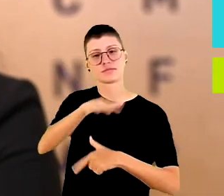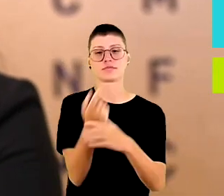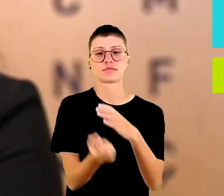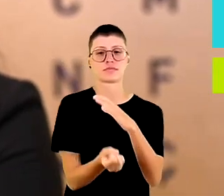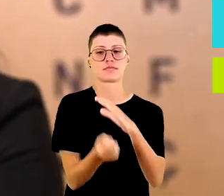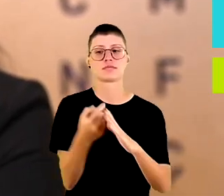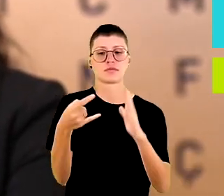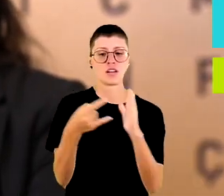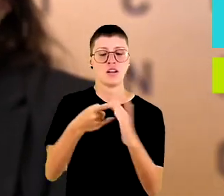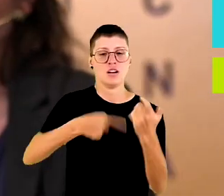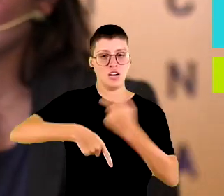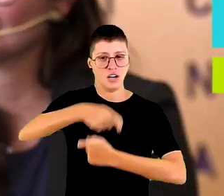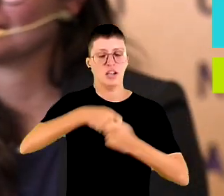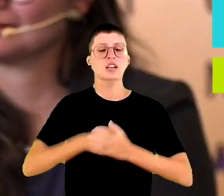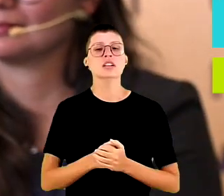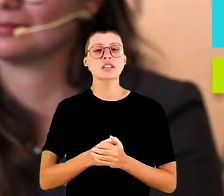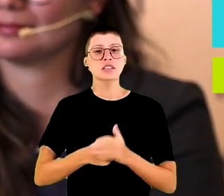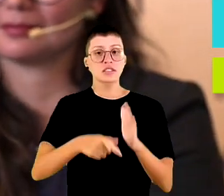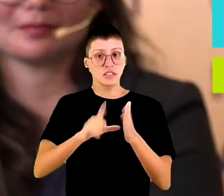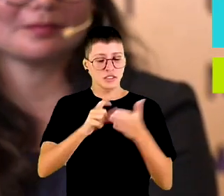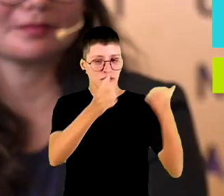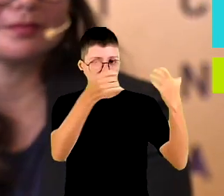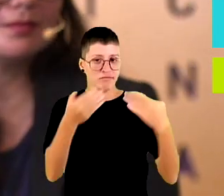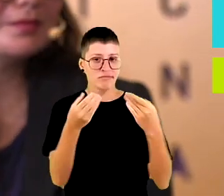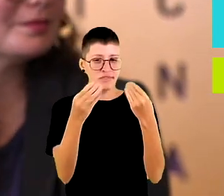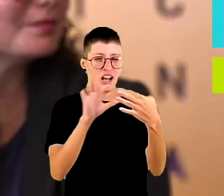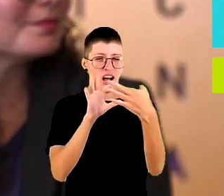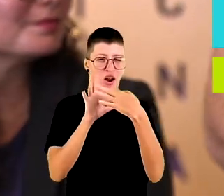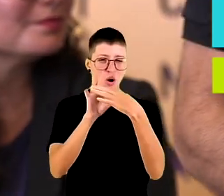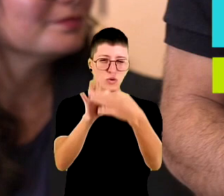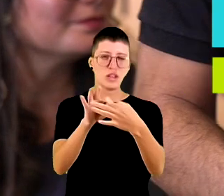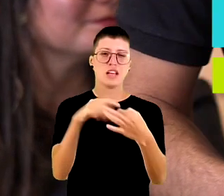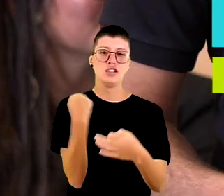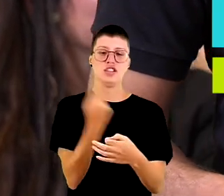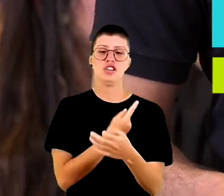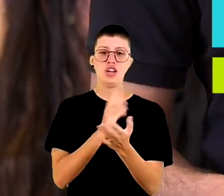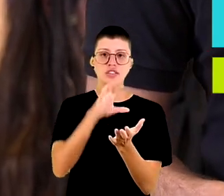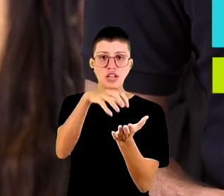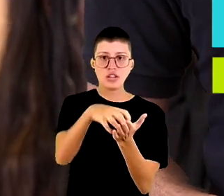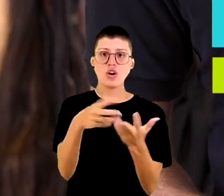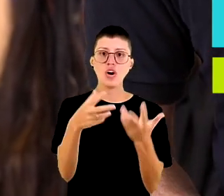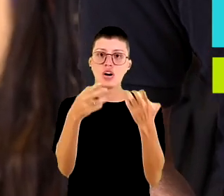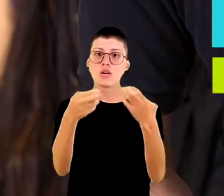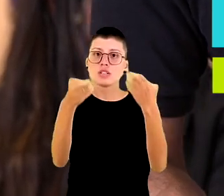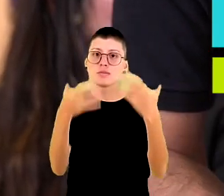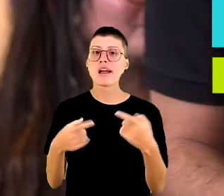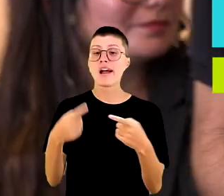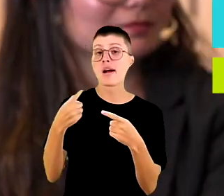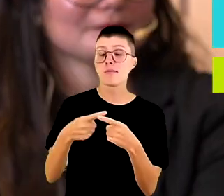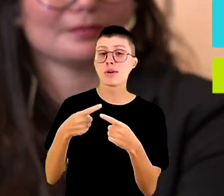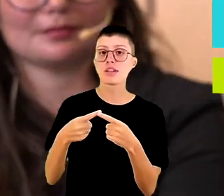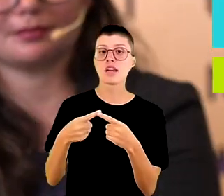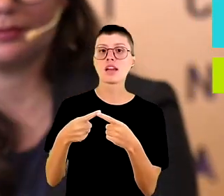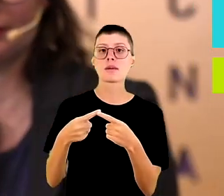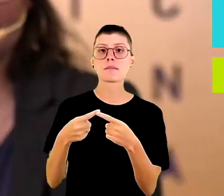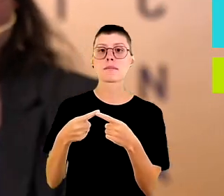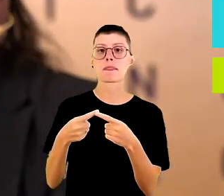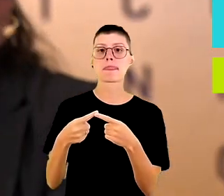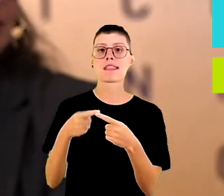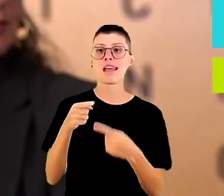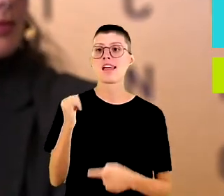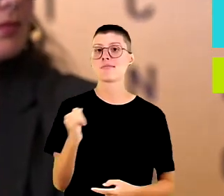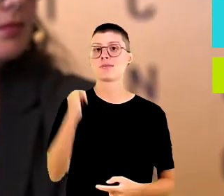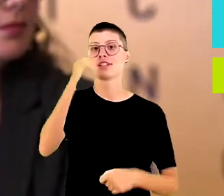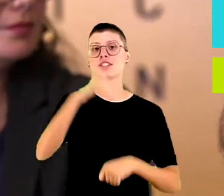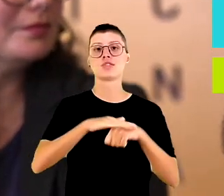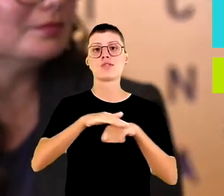Antes disso, dar um pouco do contexto do nosso setor e trazer um pouco o porquê que é importante falar, né, de